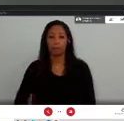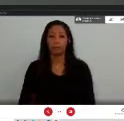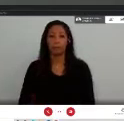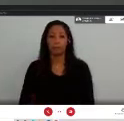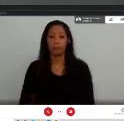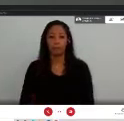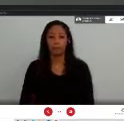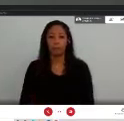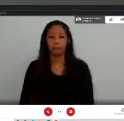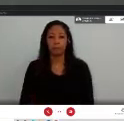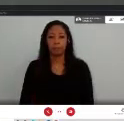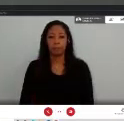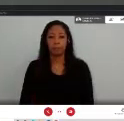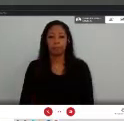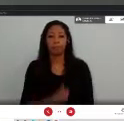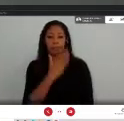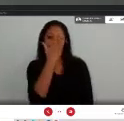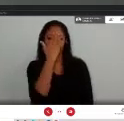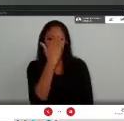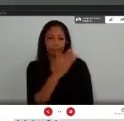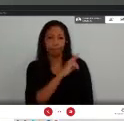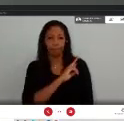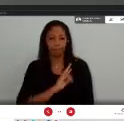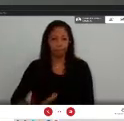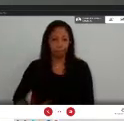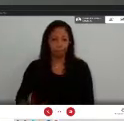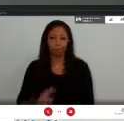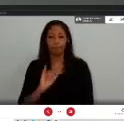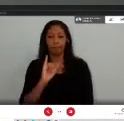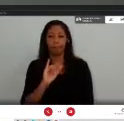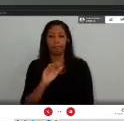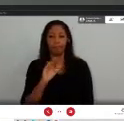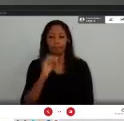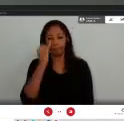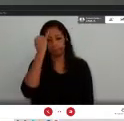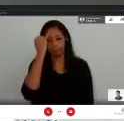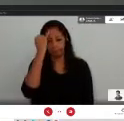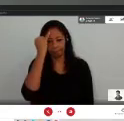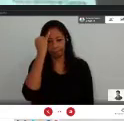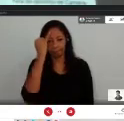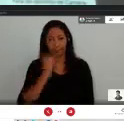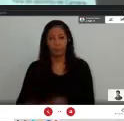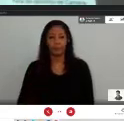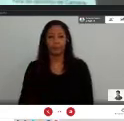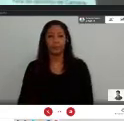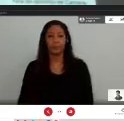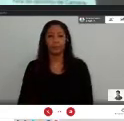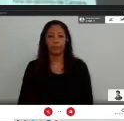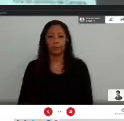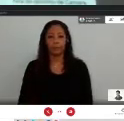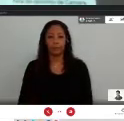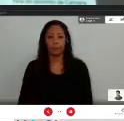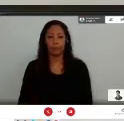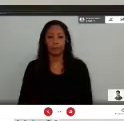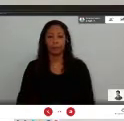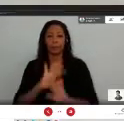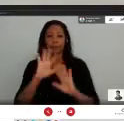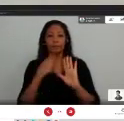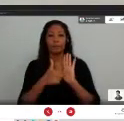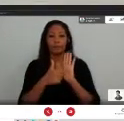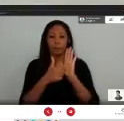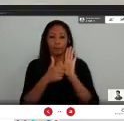Obrigado, vereador Irani Guedes. E volto aqui, senhor presidente, a destacar aqui o belo trabalho que a Comissão